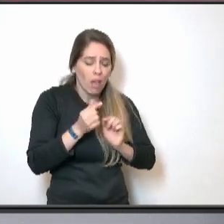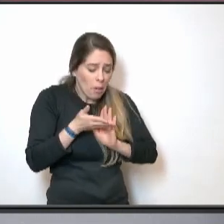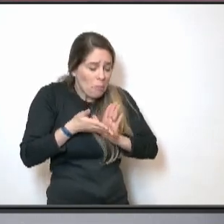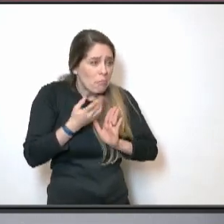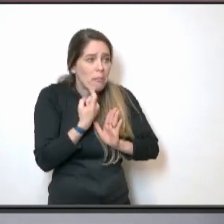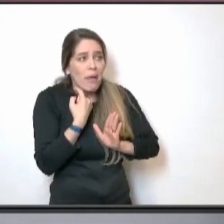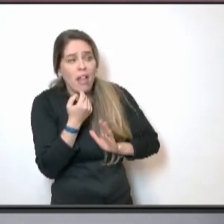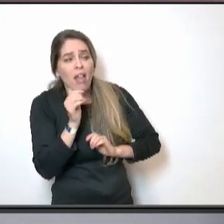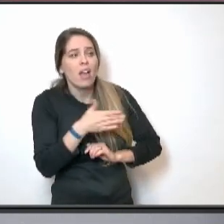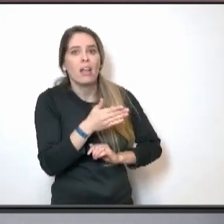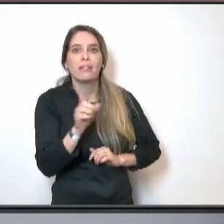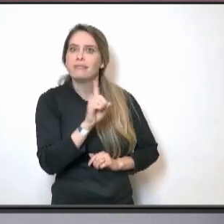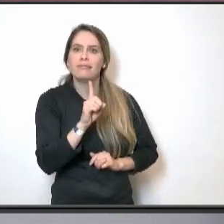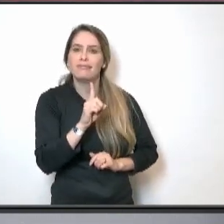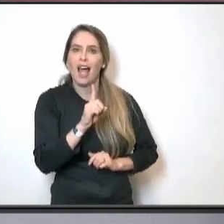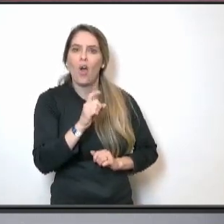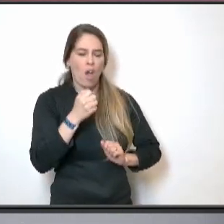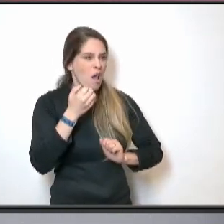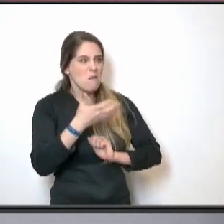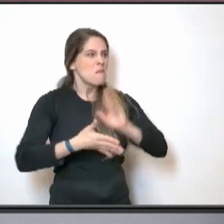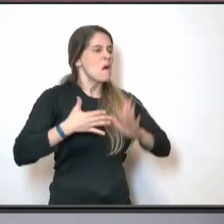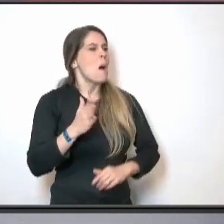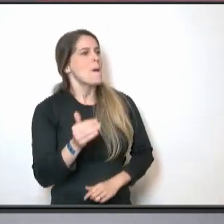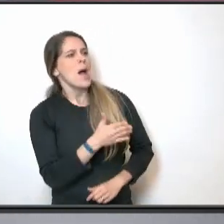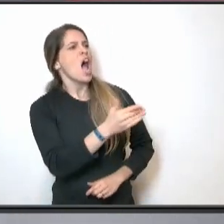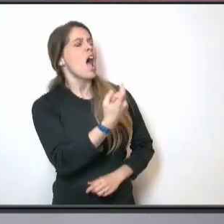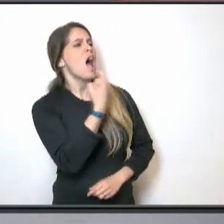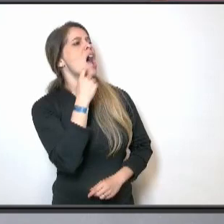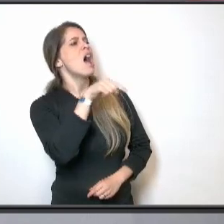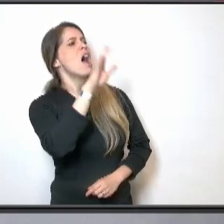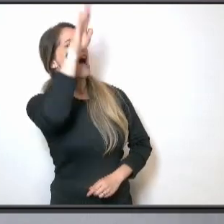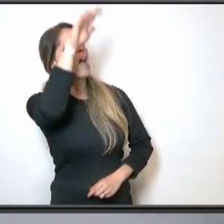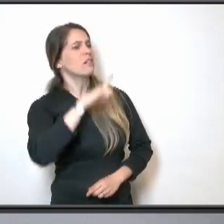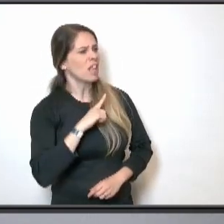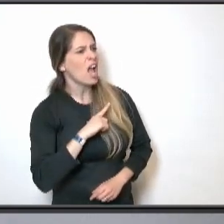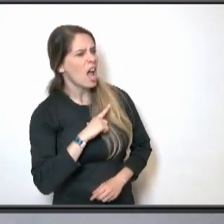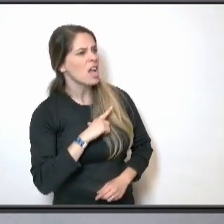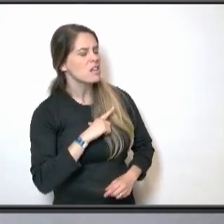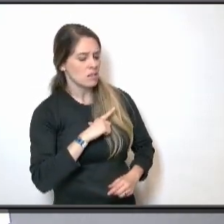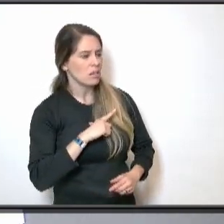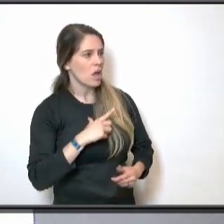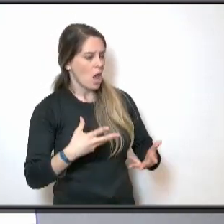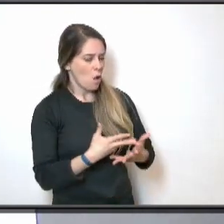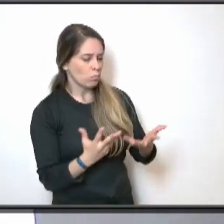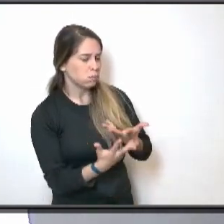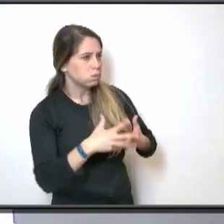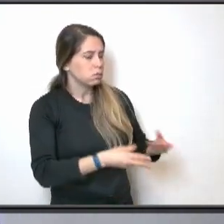gritada. "Oh, tem peixe? Não, não pescamos nada à noite." "Oh, joga a rede, joga à direita."